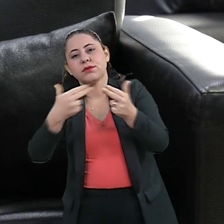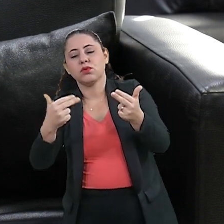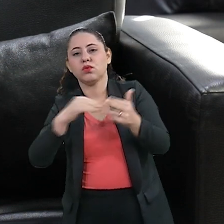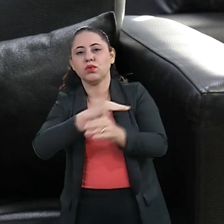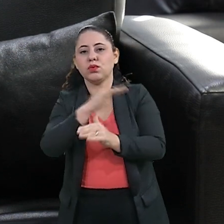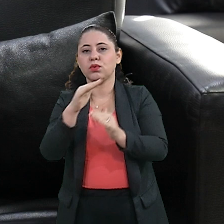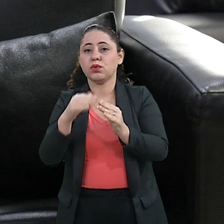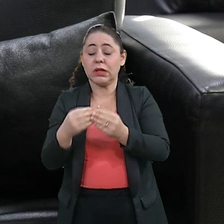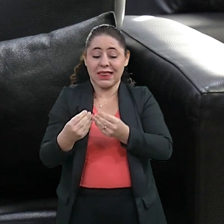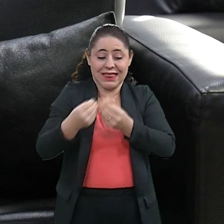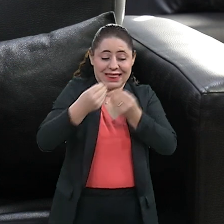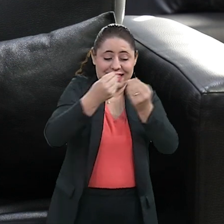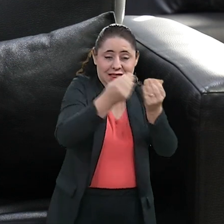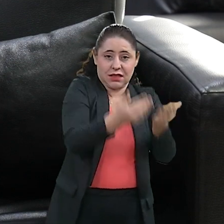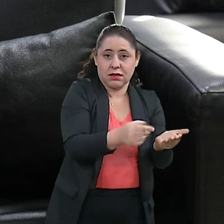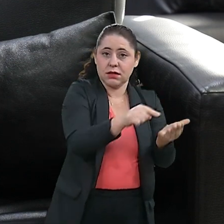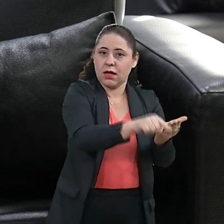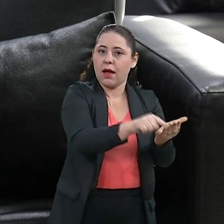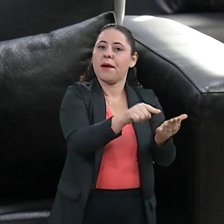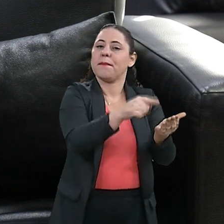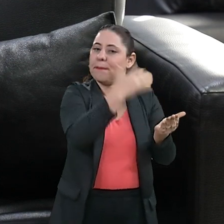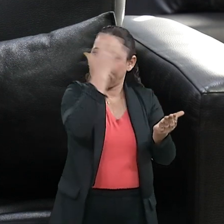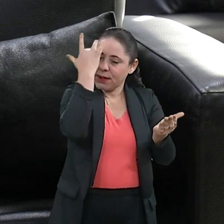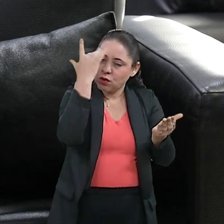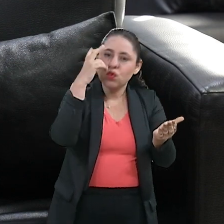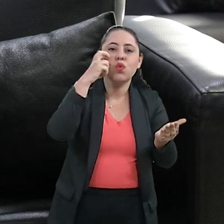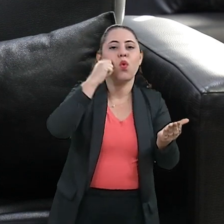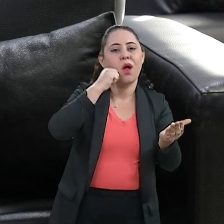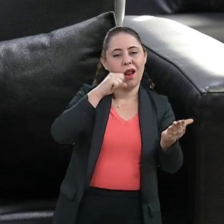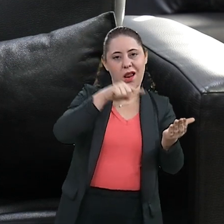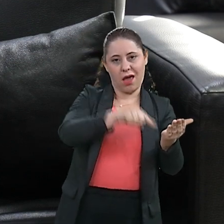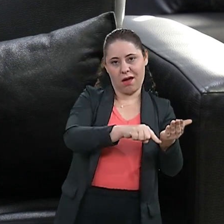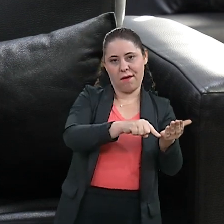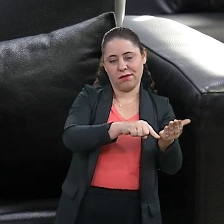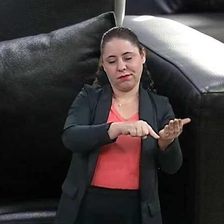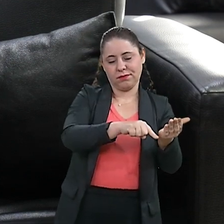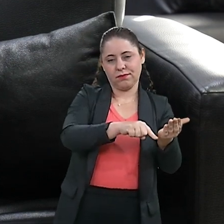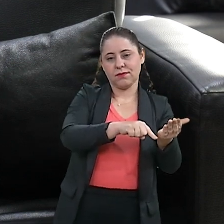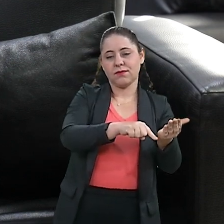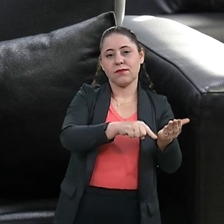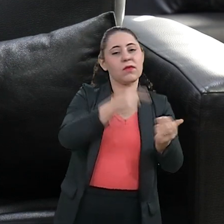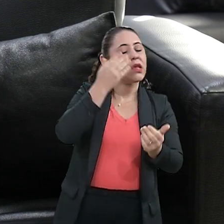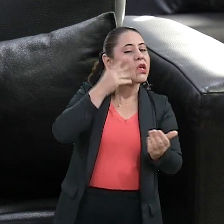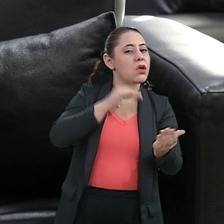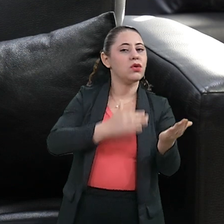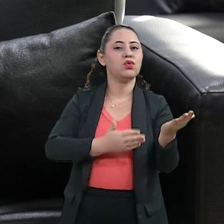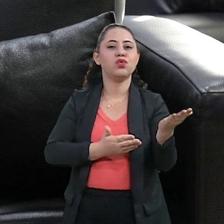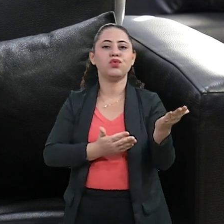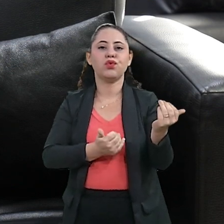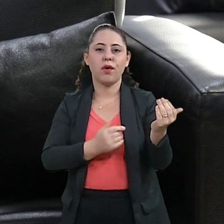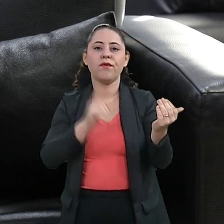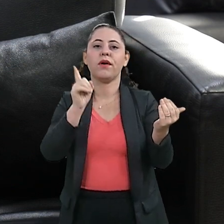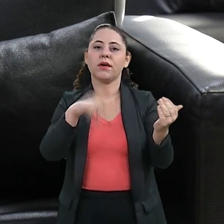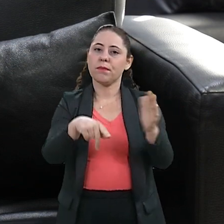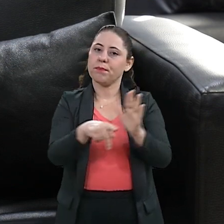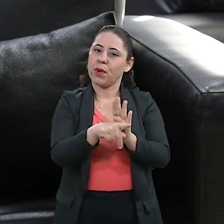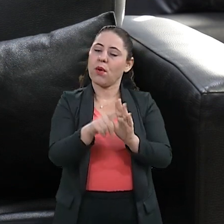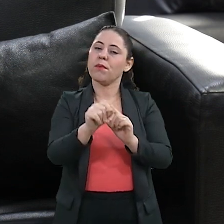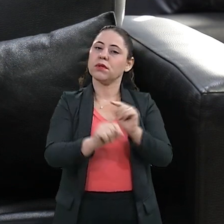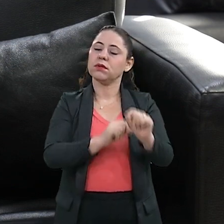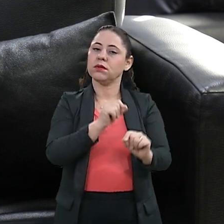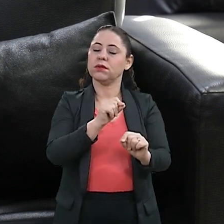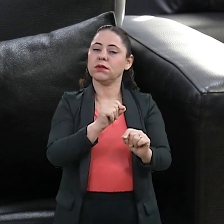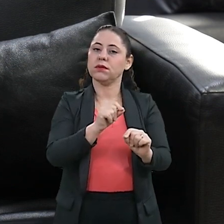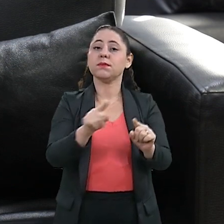documentos. Isso tudo é fornecido, é disponibilizado para a criança ou adolescente que